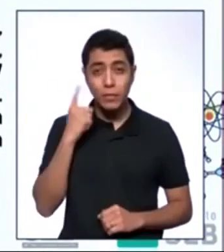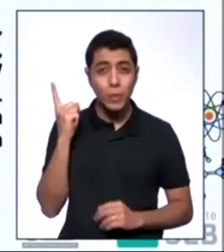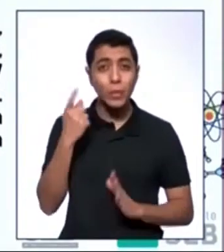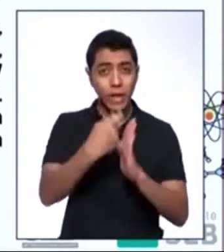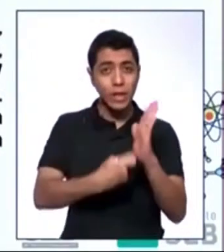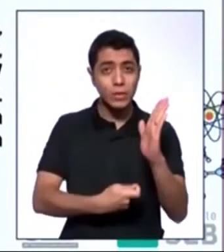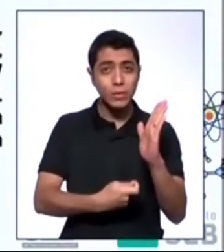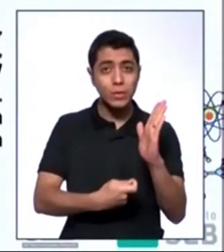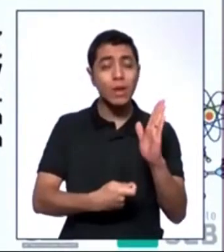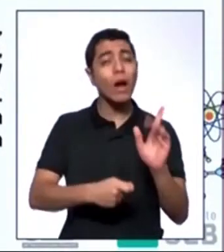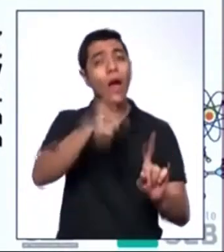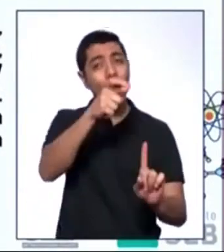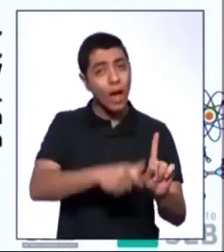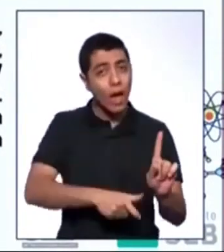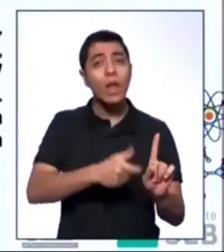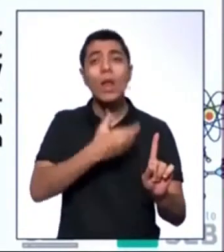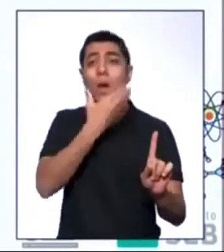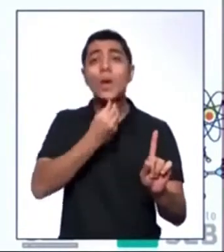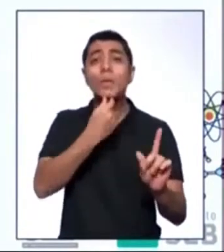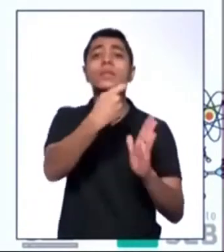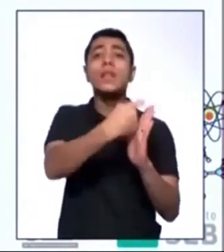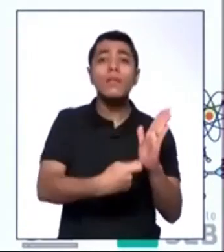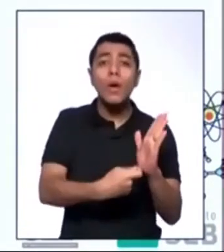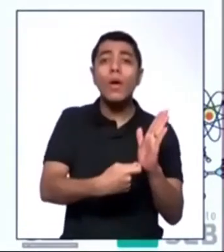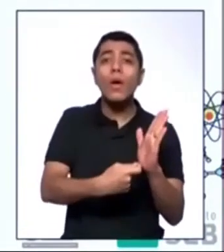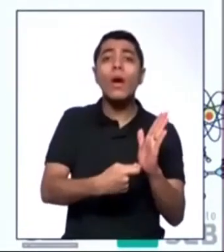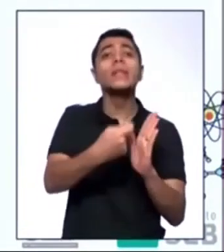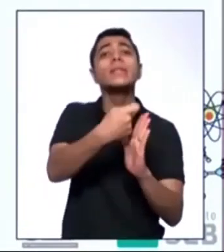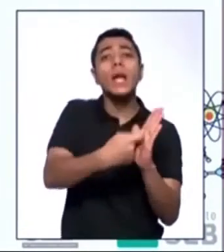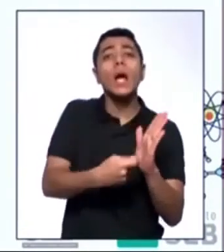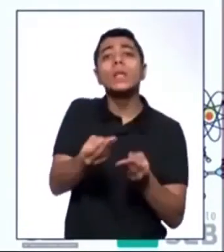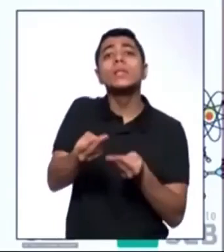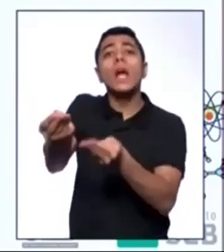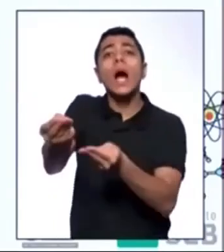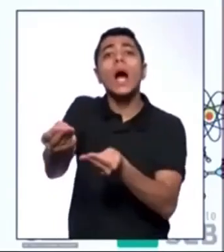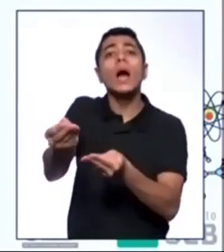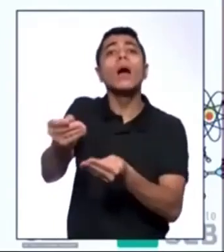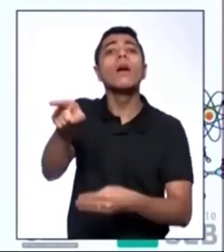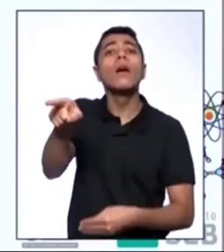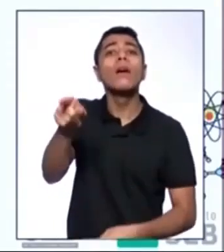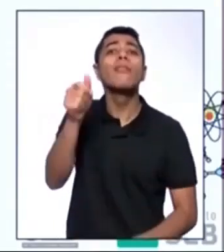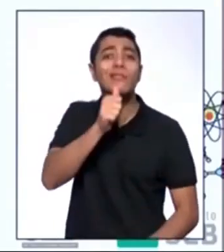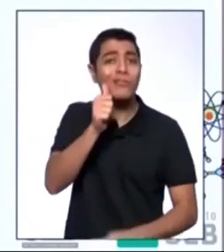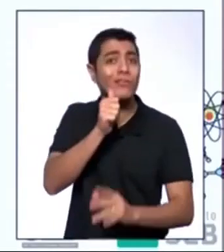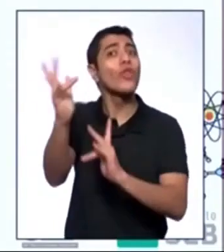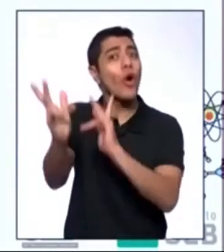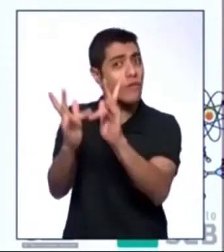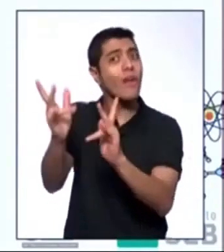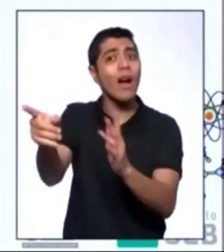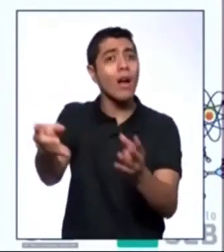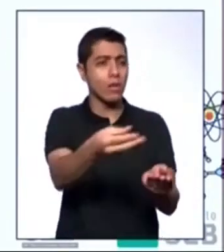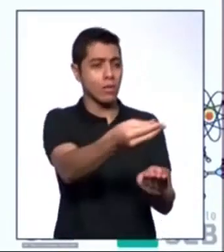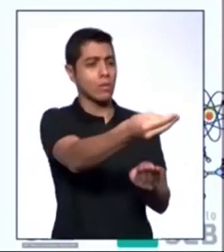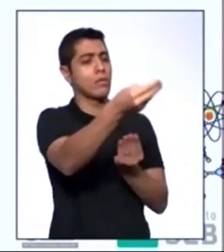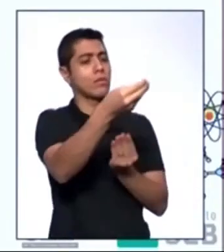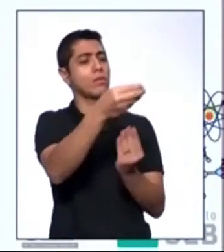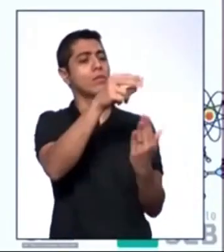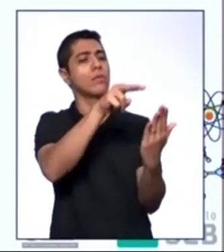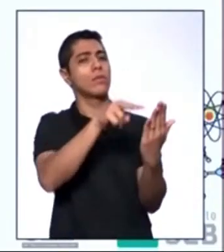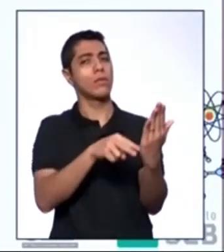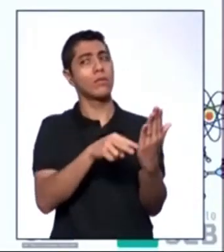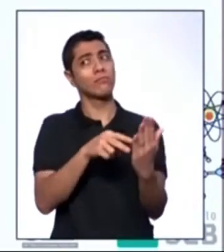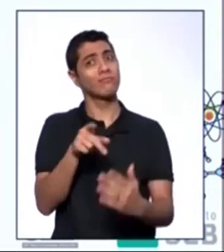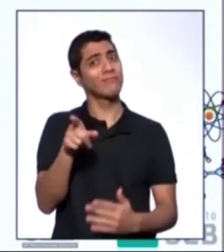ou no caso, ex-noiva. Vamos lá. A exploração da variação linguística é um elemento que